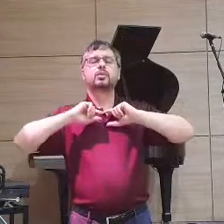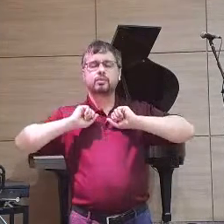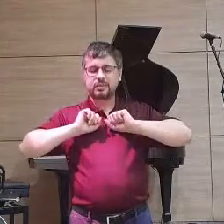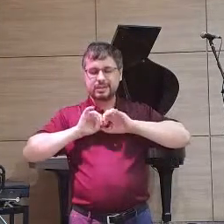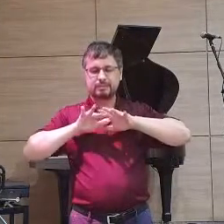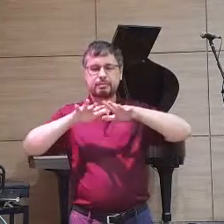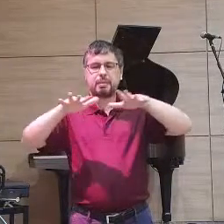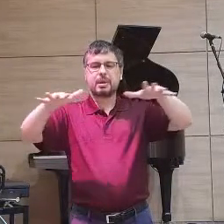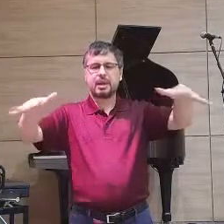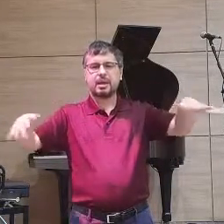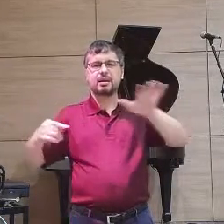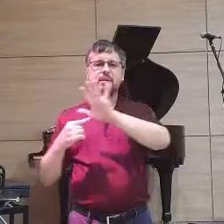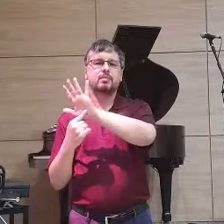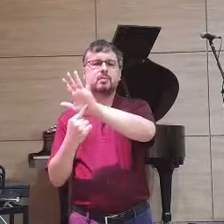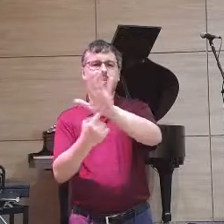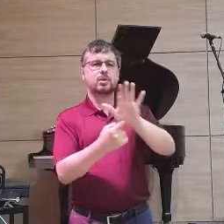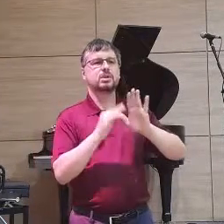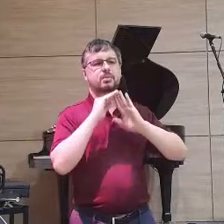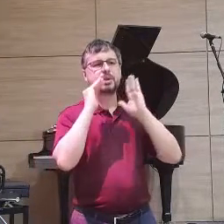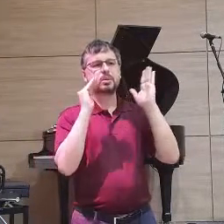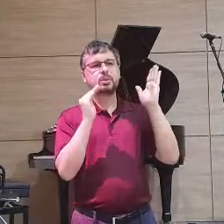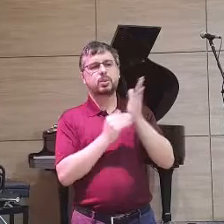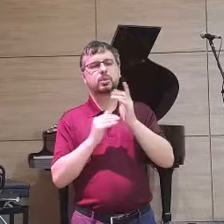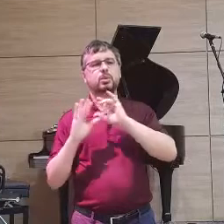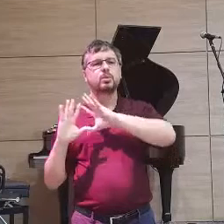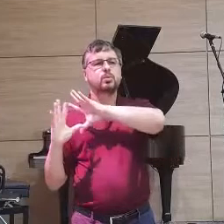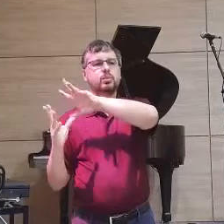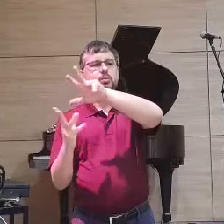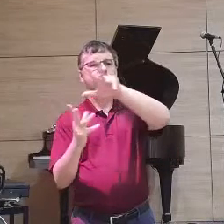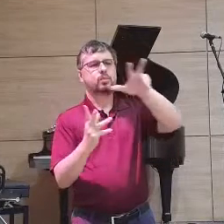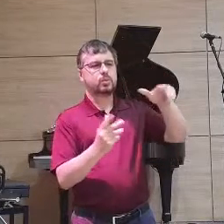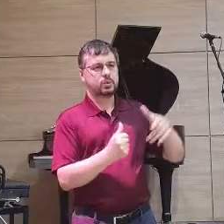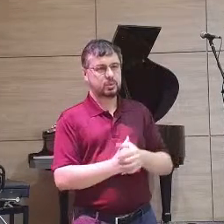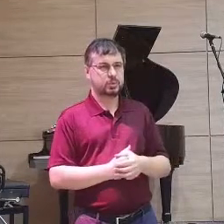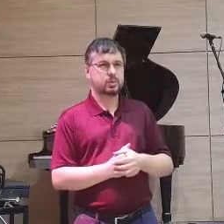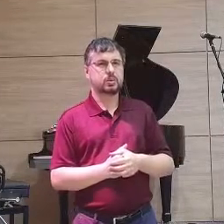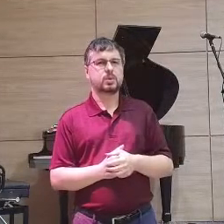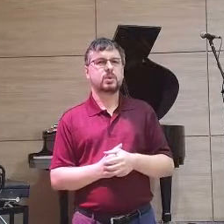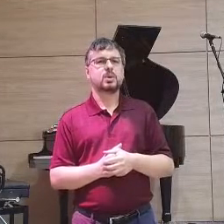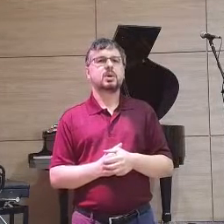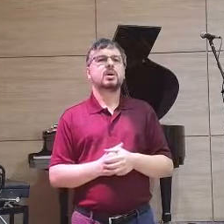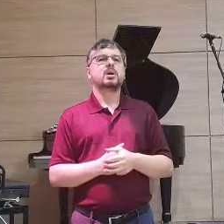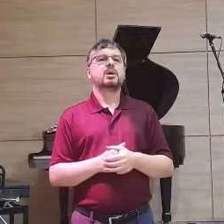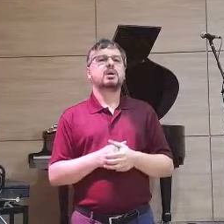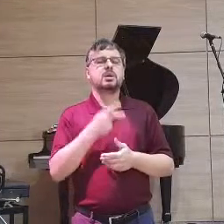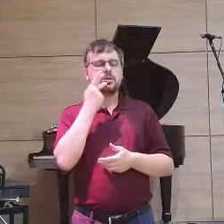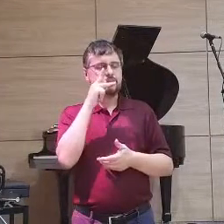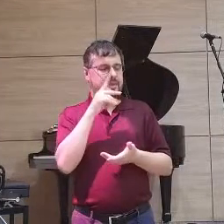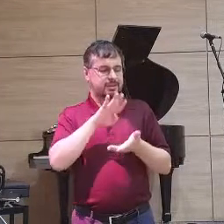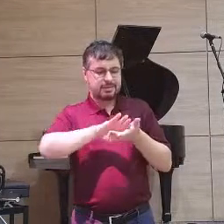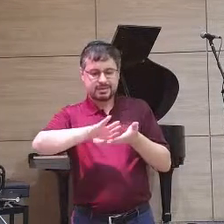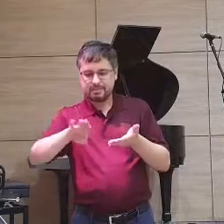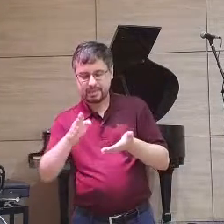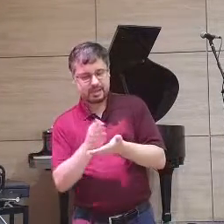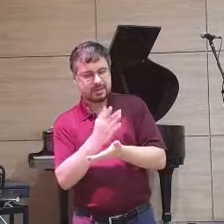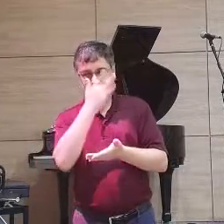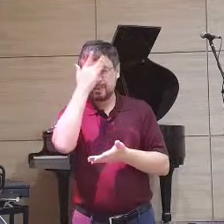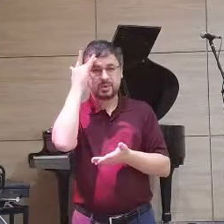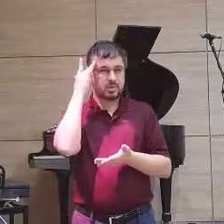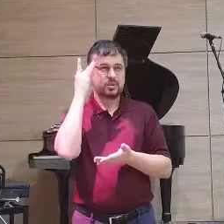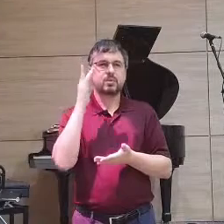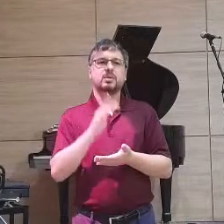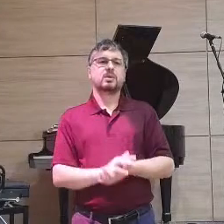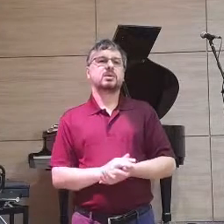todo mundo não há acepção de pessoas não têm o que está no Corifeu e o que está aqui